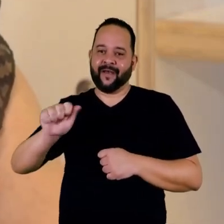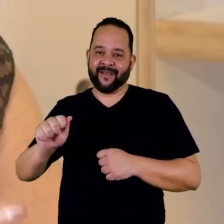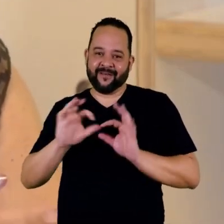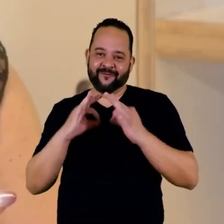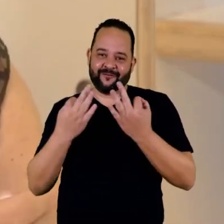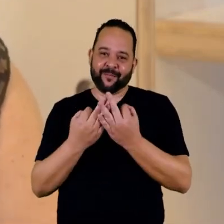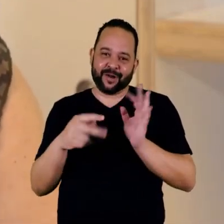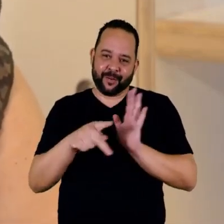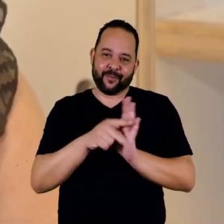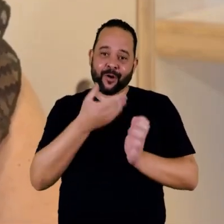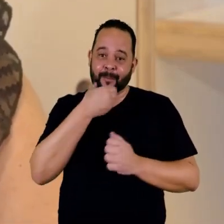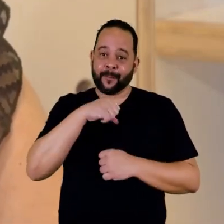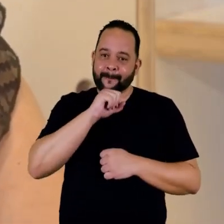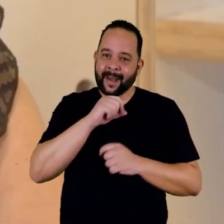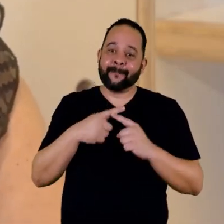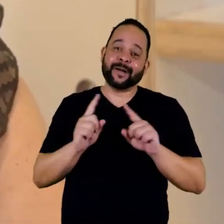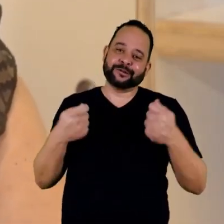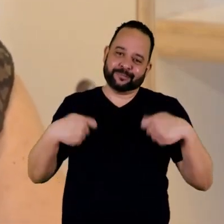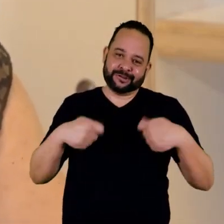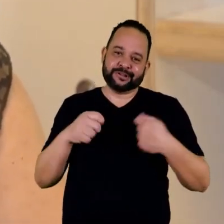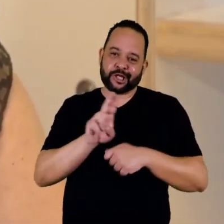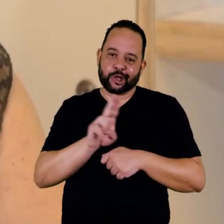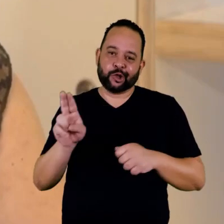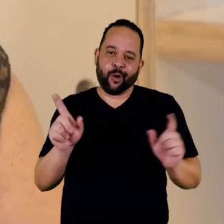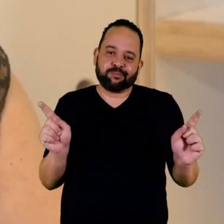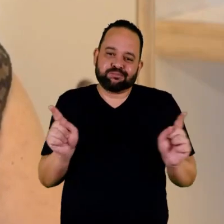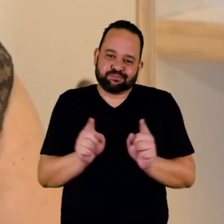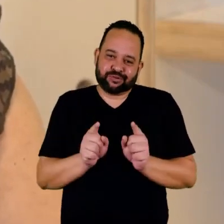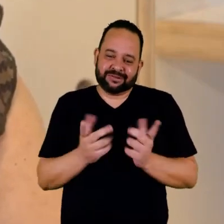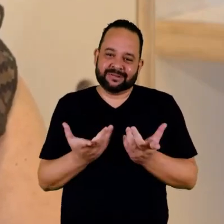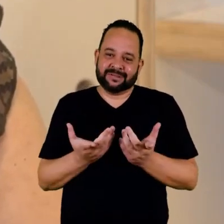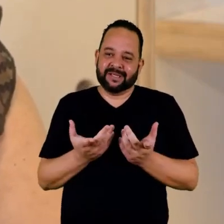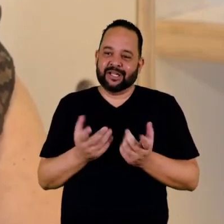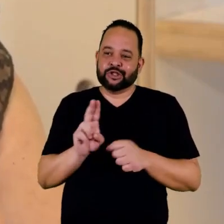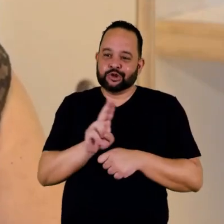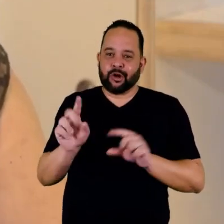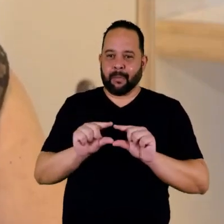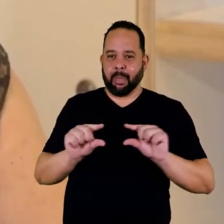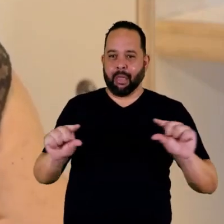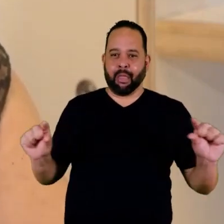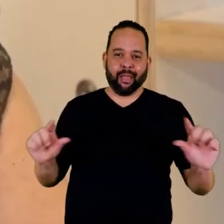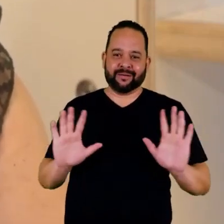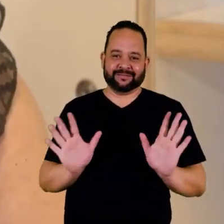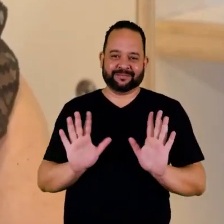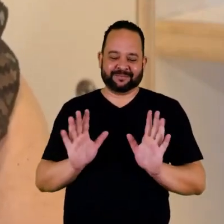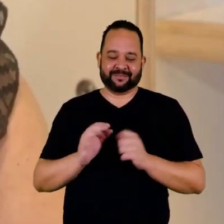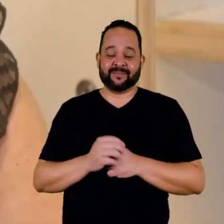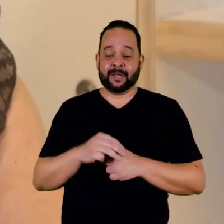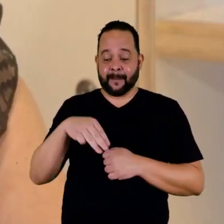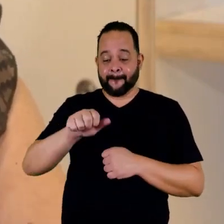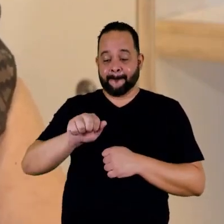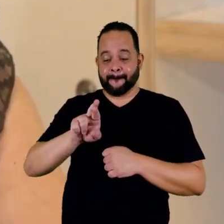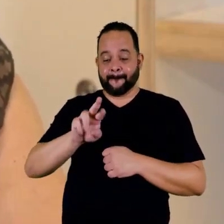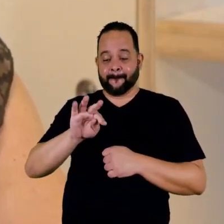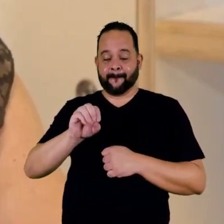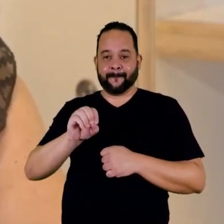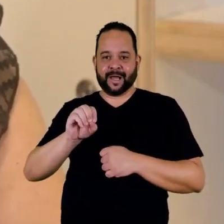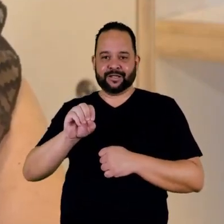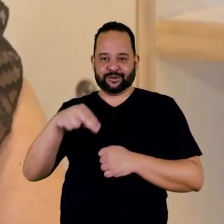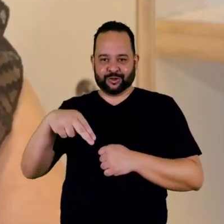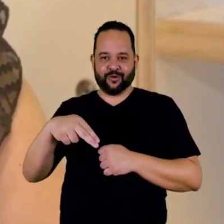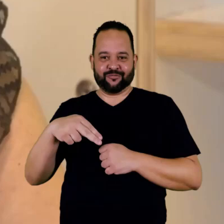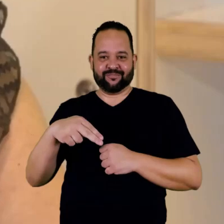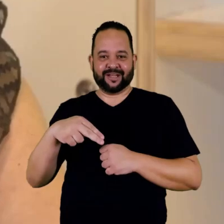contra mas também a gente precisa encurtar o nome ter o nome completo assim e correr como é muito comum e Marton é mais